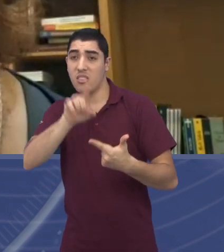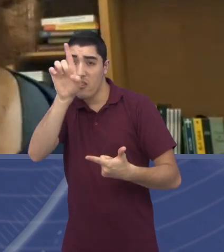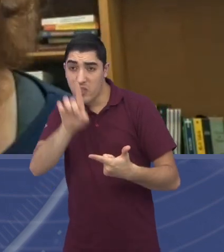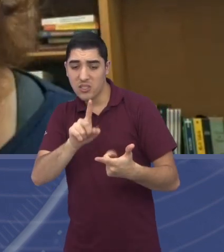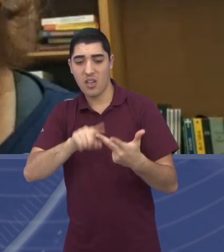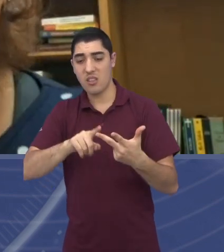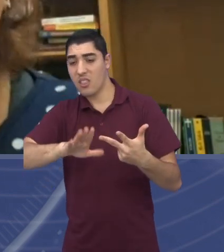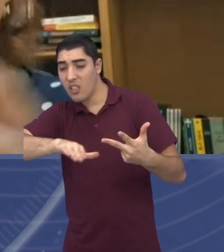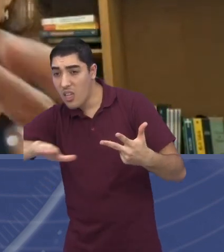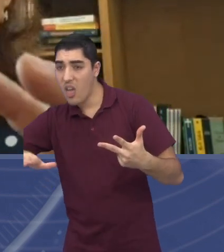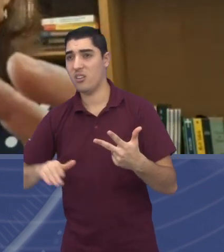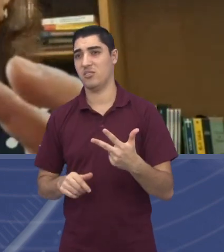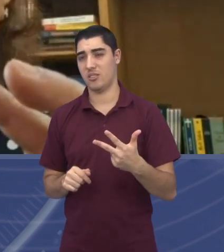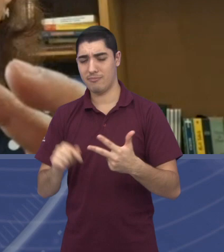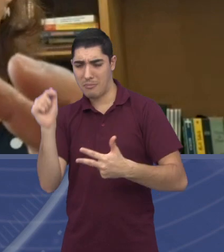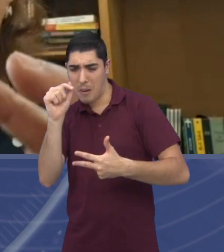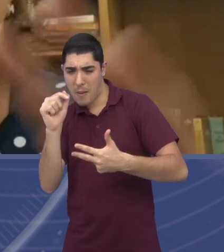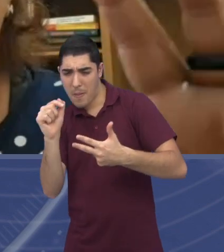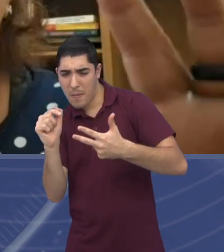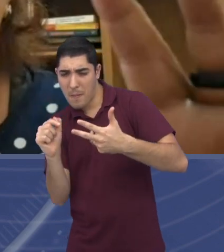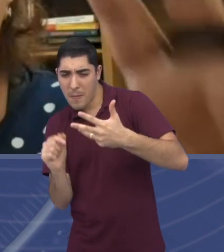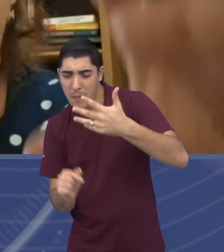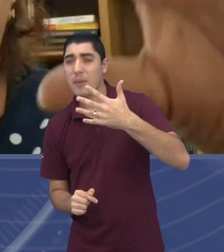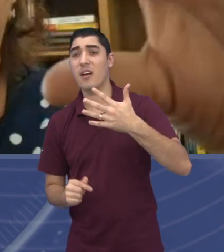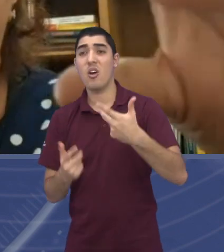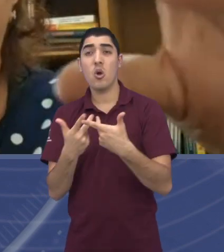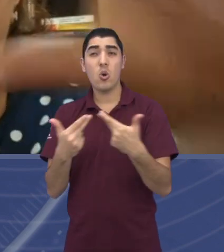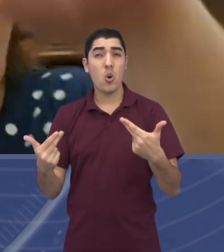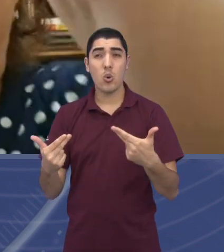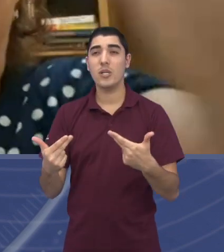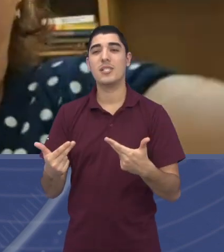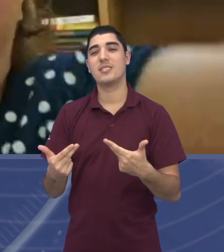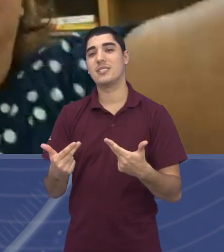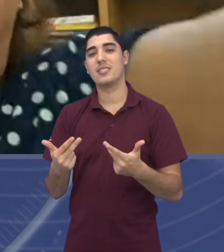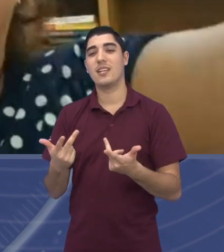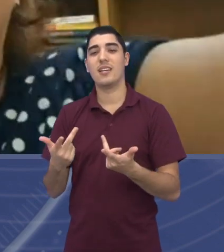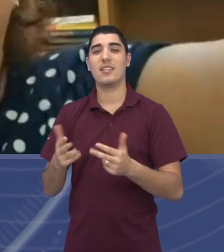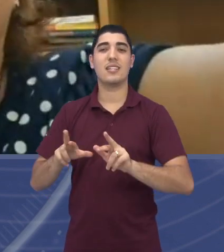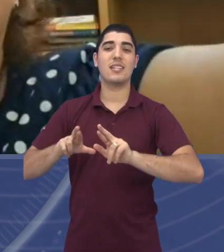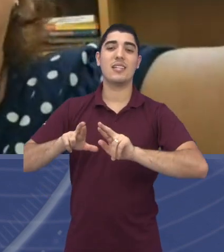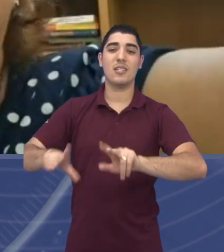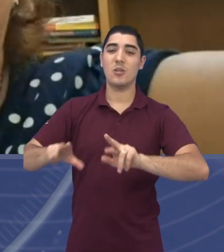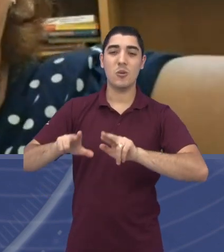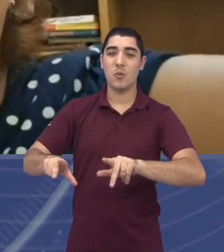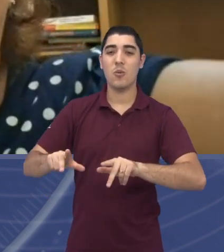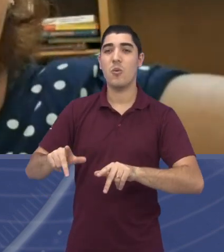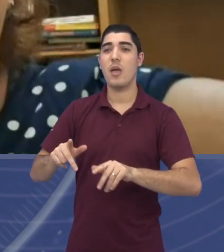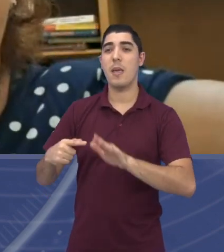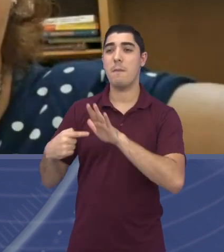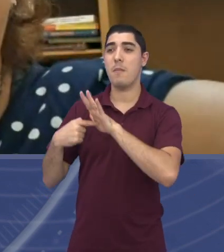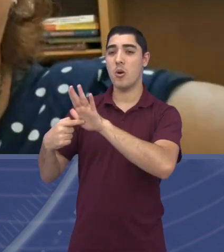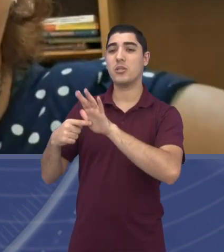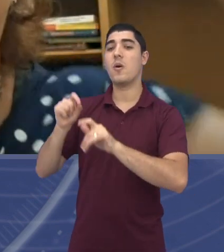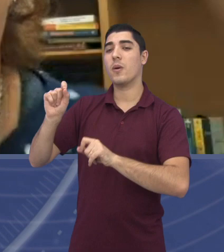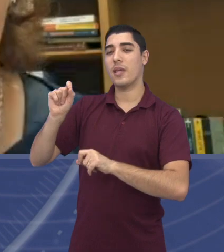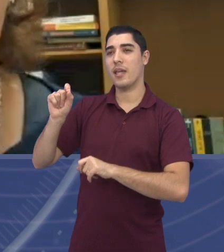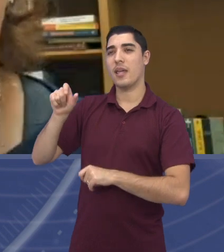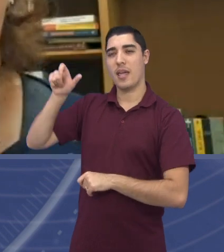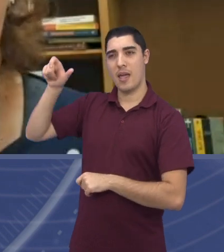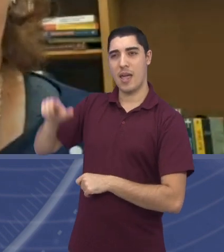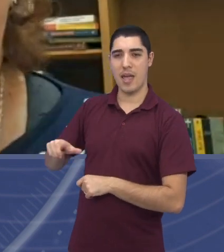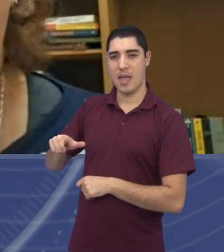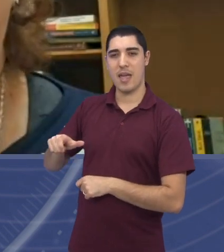da infância, com tudo que não é aquela perfeição do aquele homem que o Da Vinci desenhou, perfeito, inteiro,